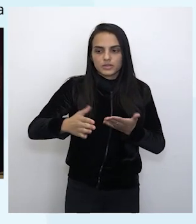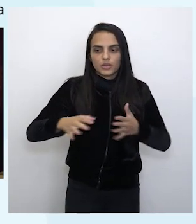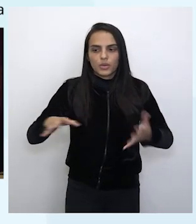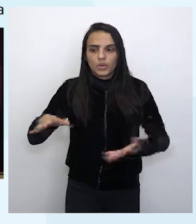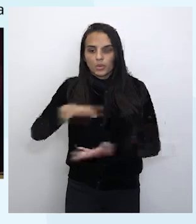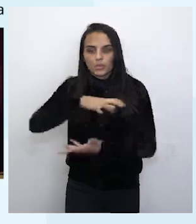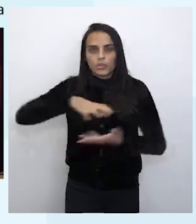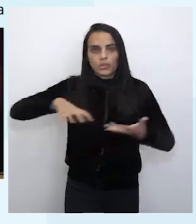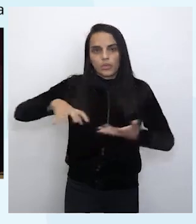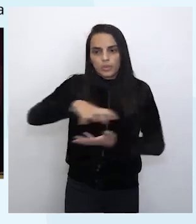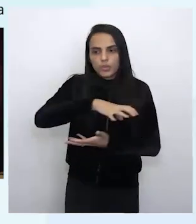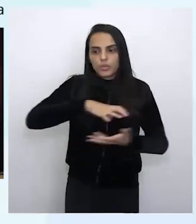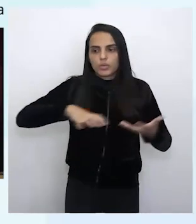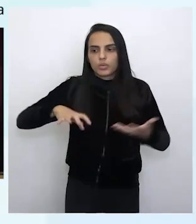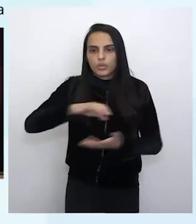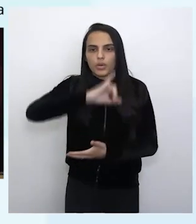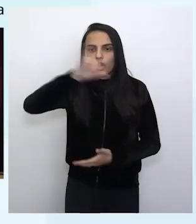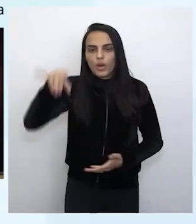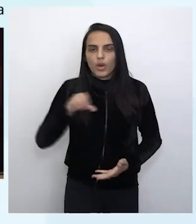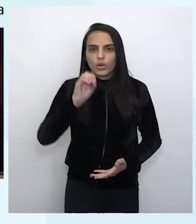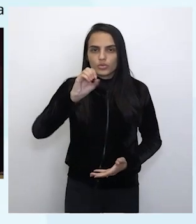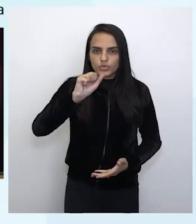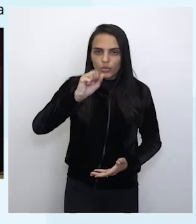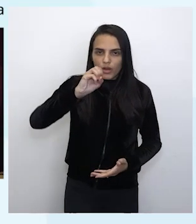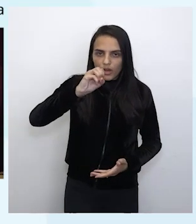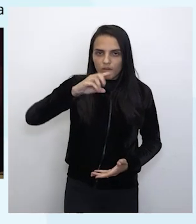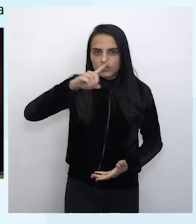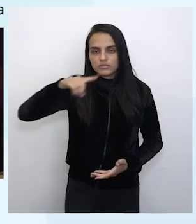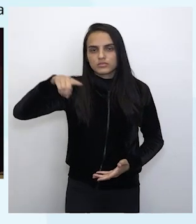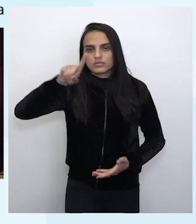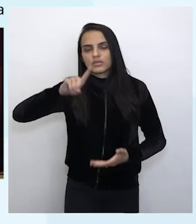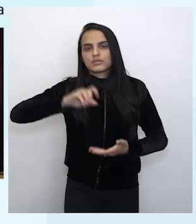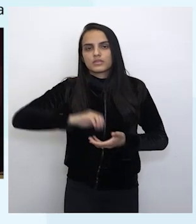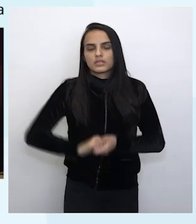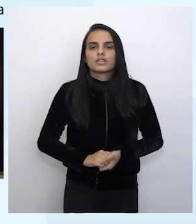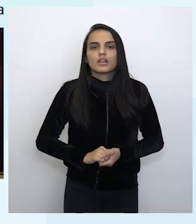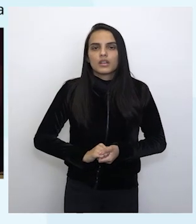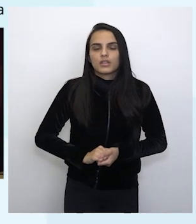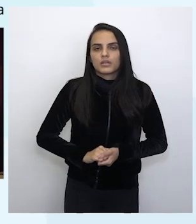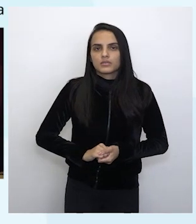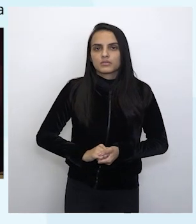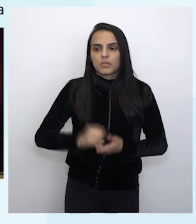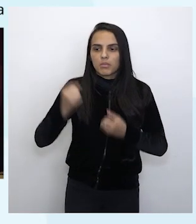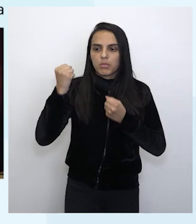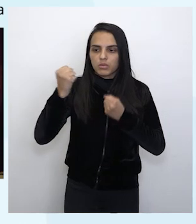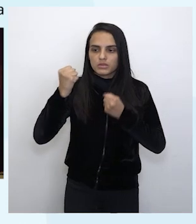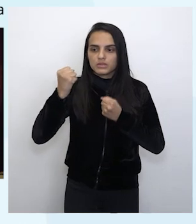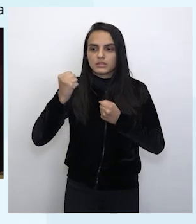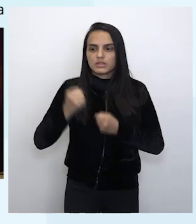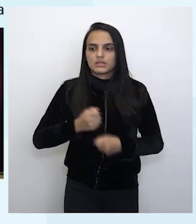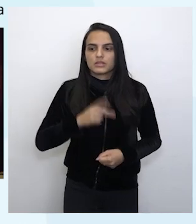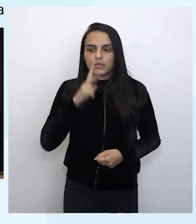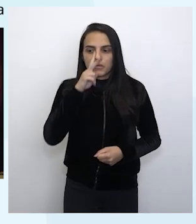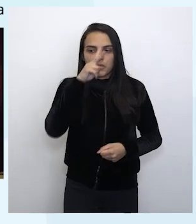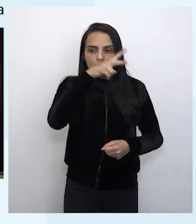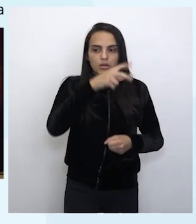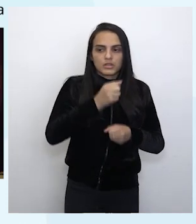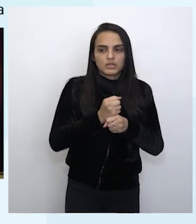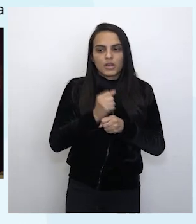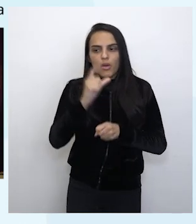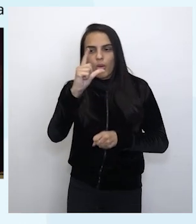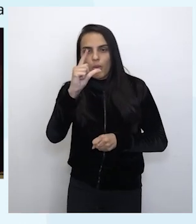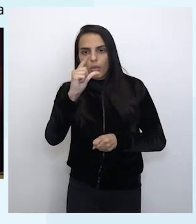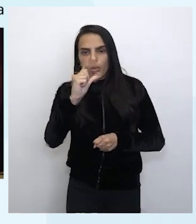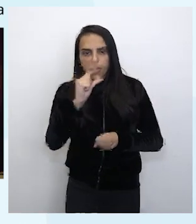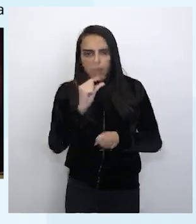de João Calvino e Martinho Lutero, né? Então, esse poder tão forte da Igreja, ele começa a diminuir, né, aos